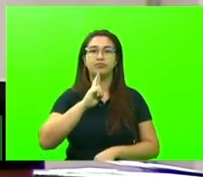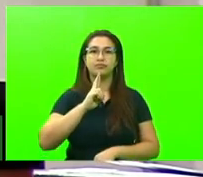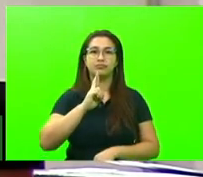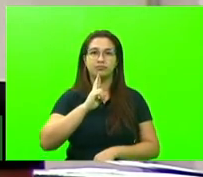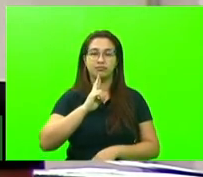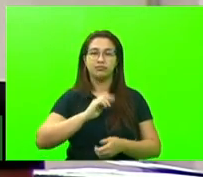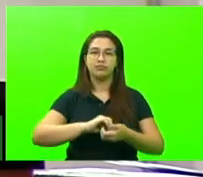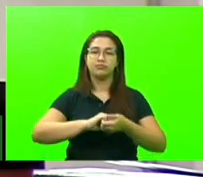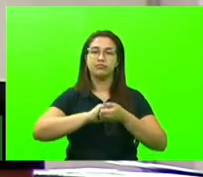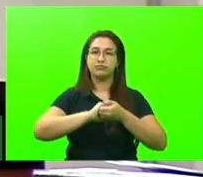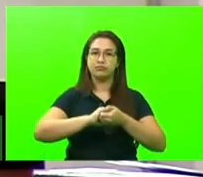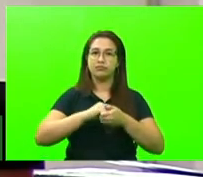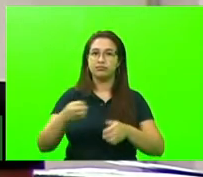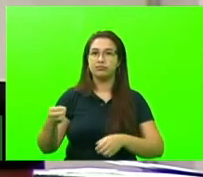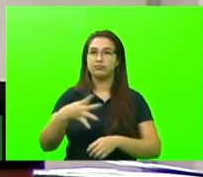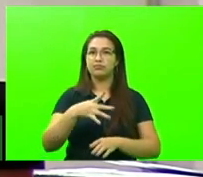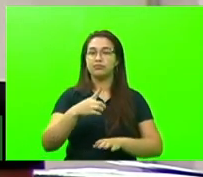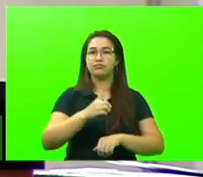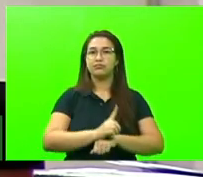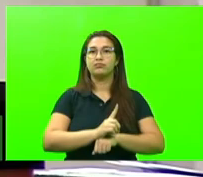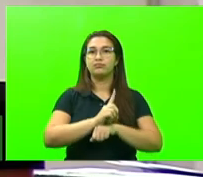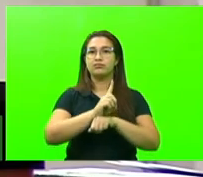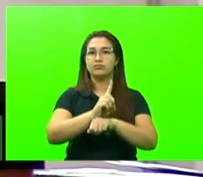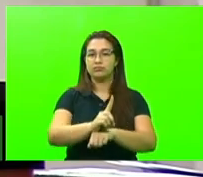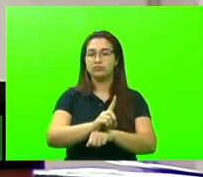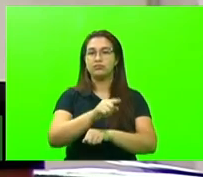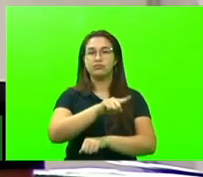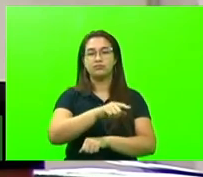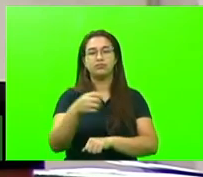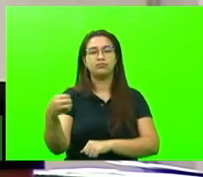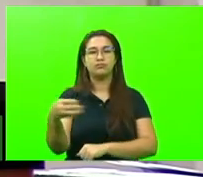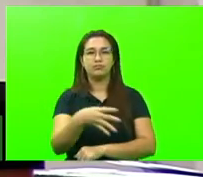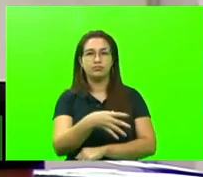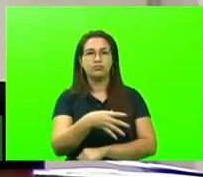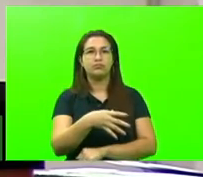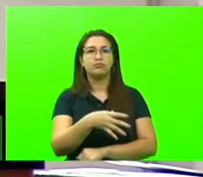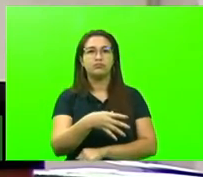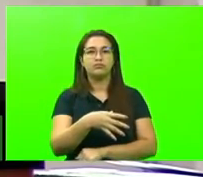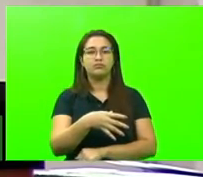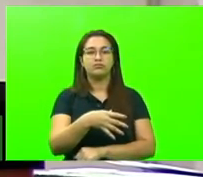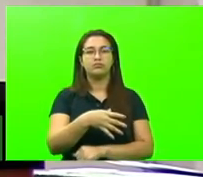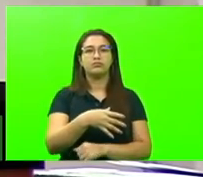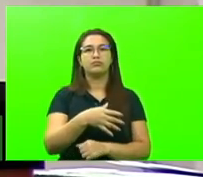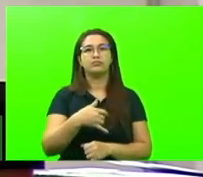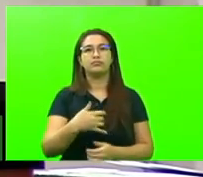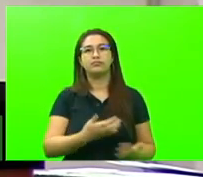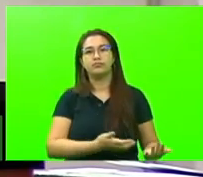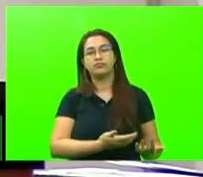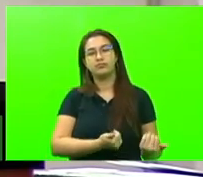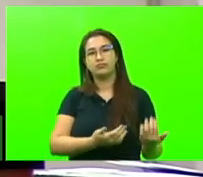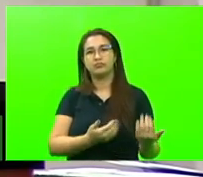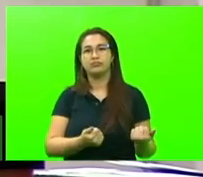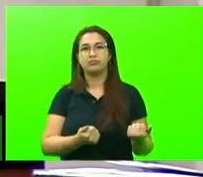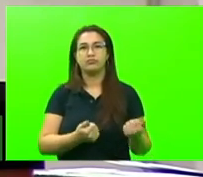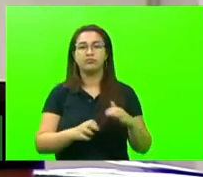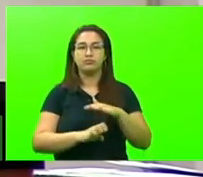a nova diretoria do Conselho Estadual de Jovens Empreendedores de Santa Catarina pela sua posse. Em